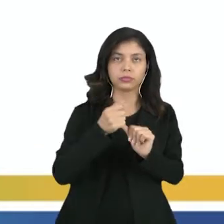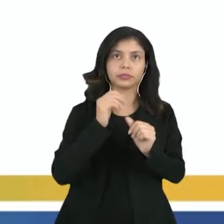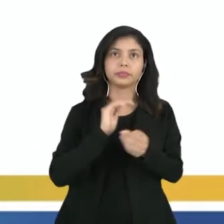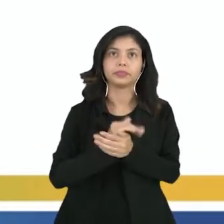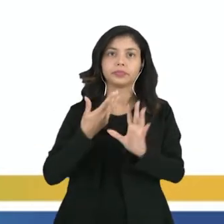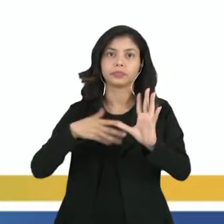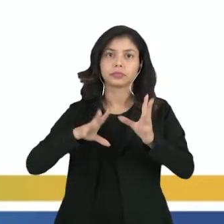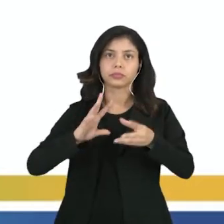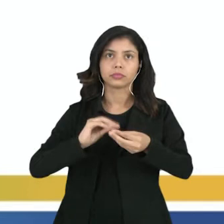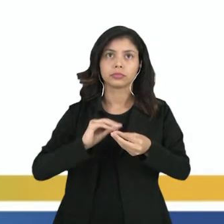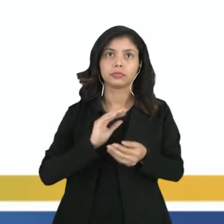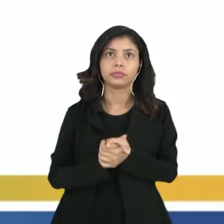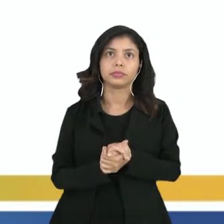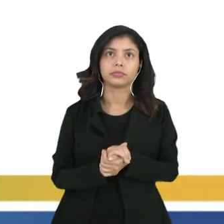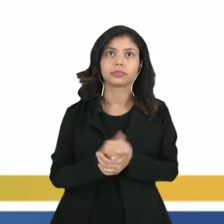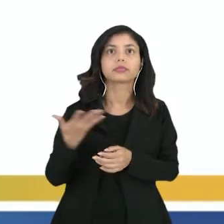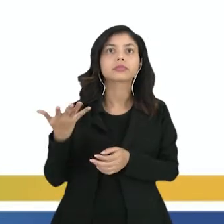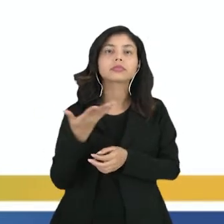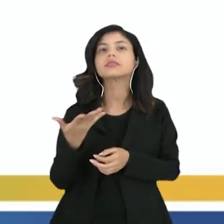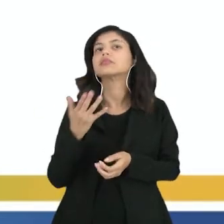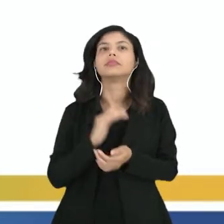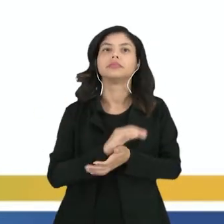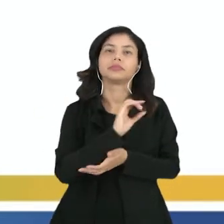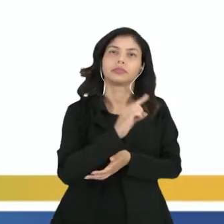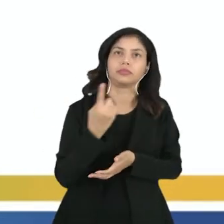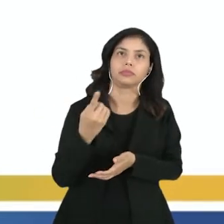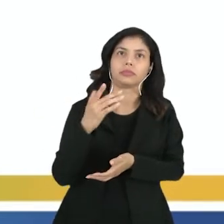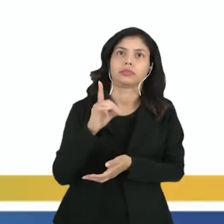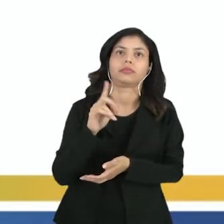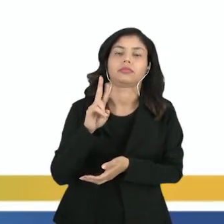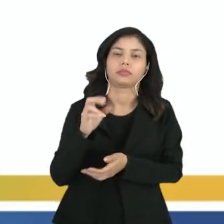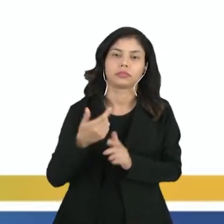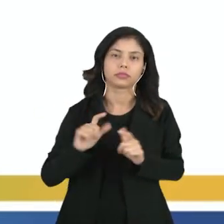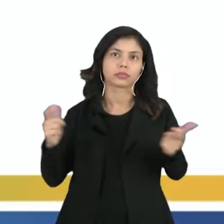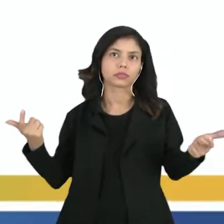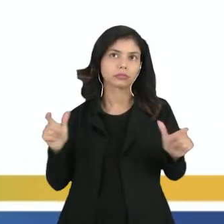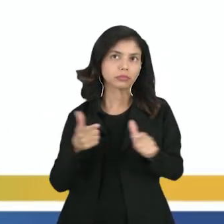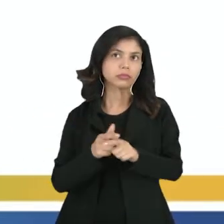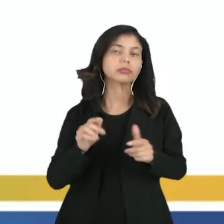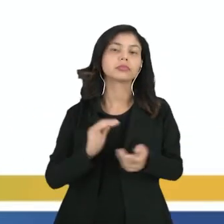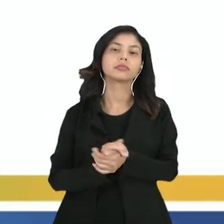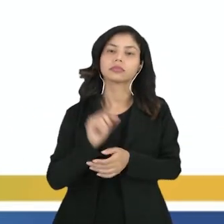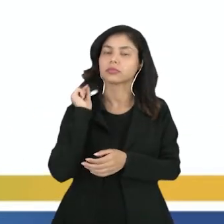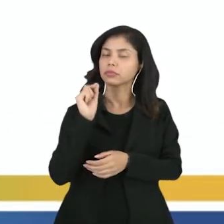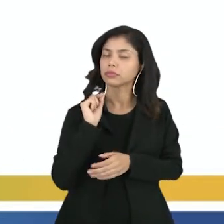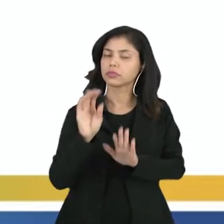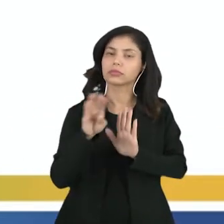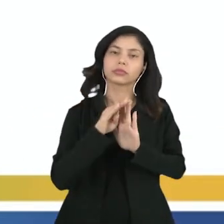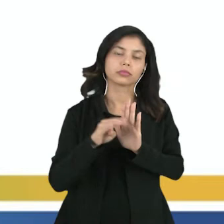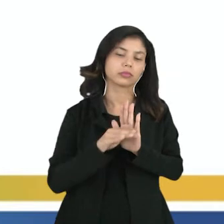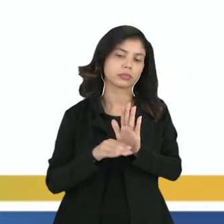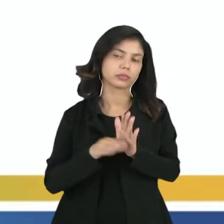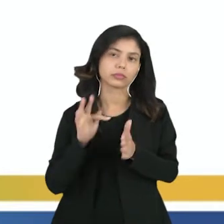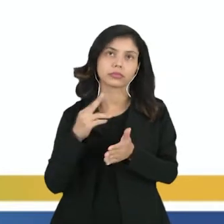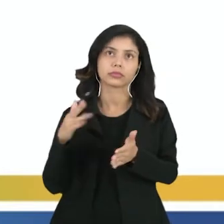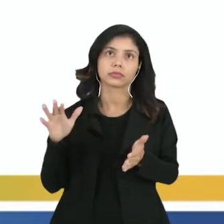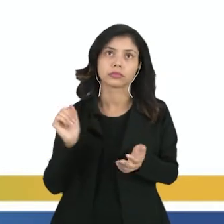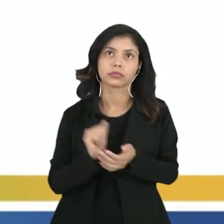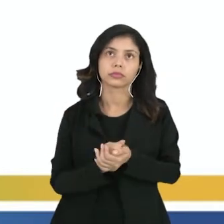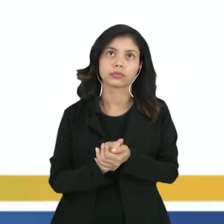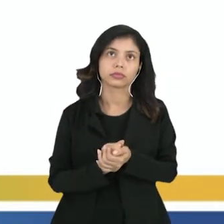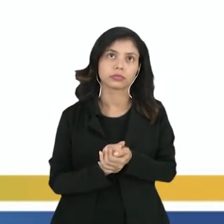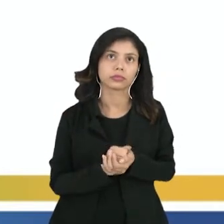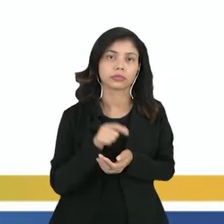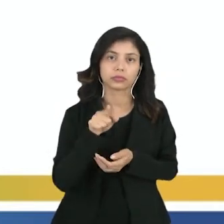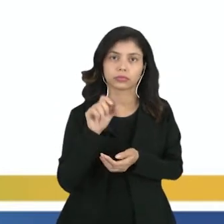entre 0 e 1, ela é decrescente. Então, já definimos, né, o que é uma função crescente e decrescente. Nesse